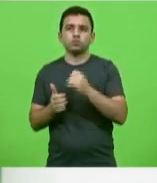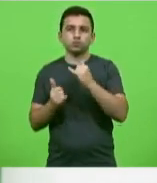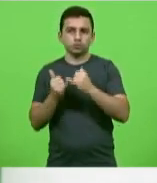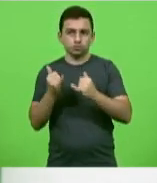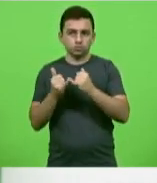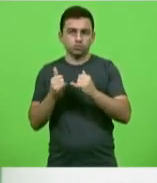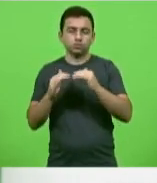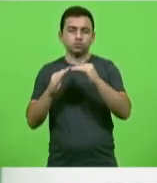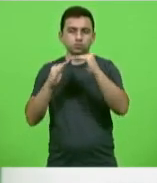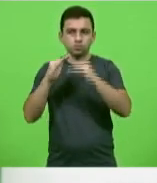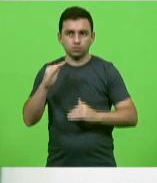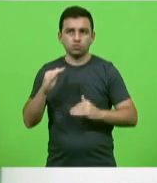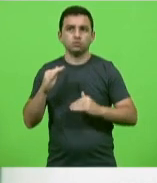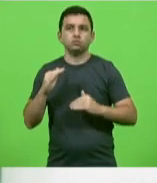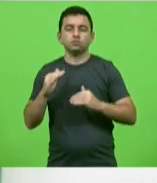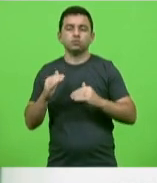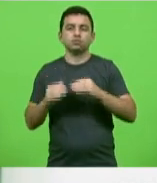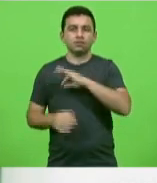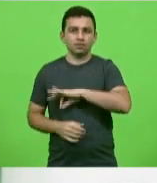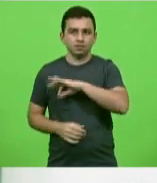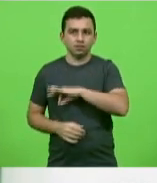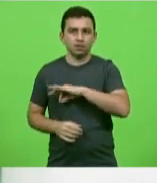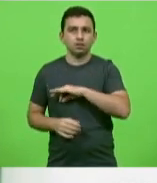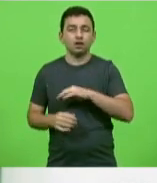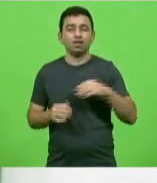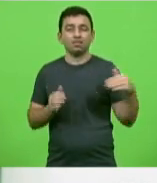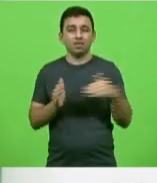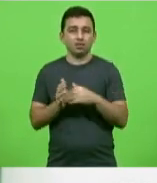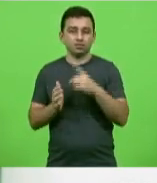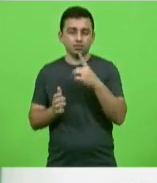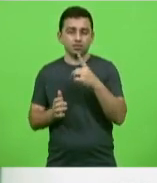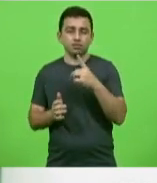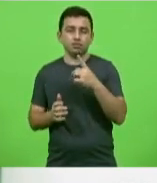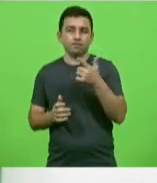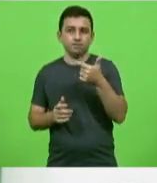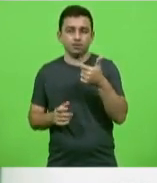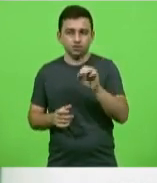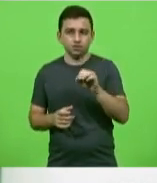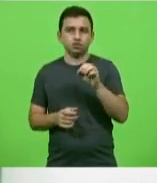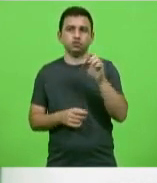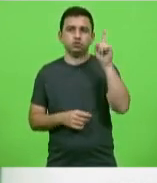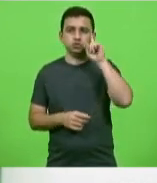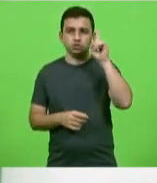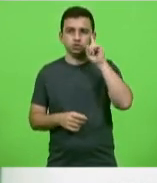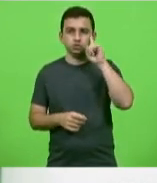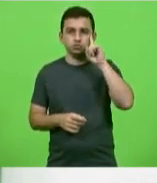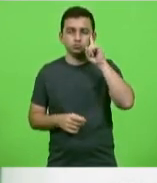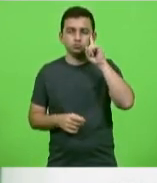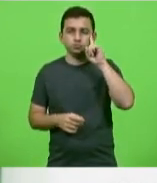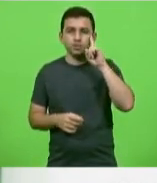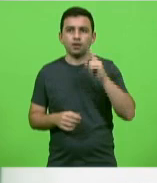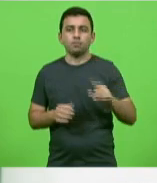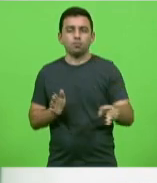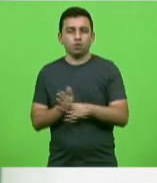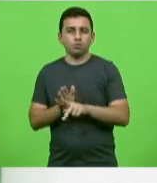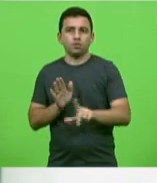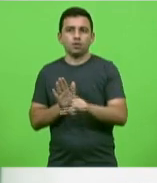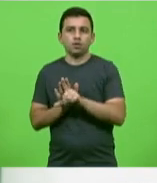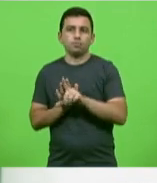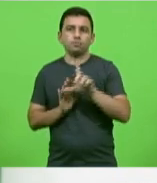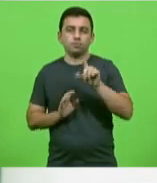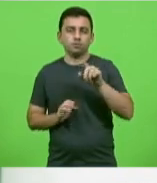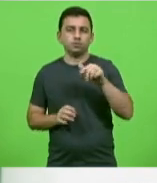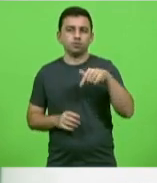dos vencimentos pelo prazo de 120 dias, com base no artigo 82 da Lei